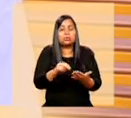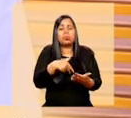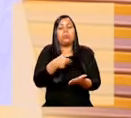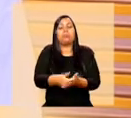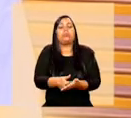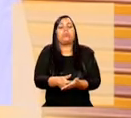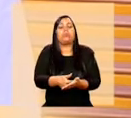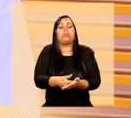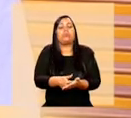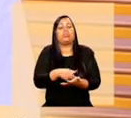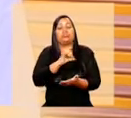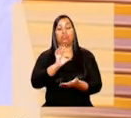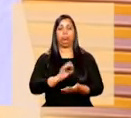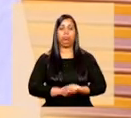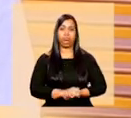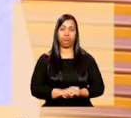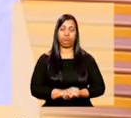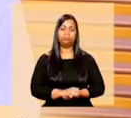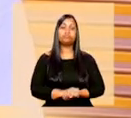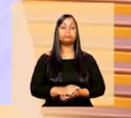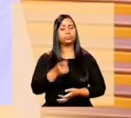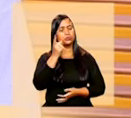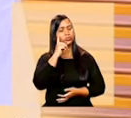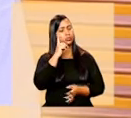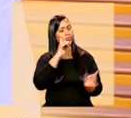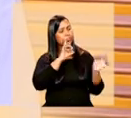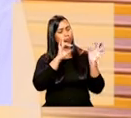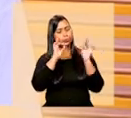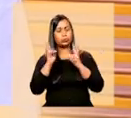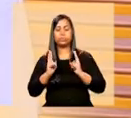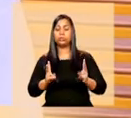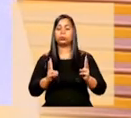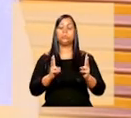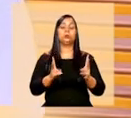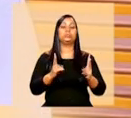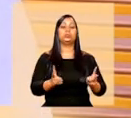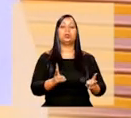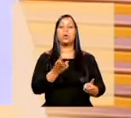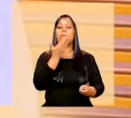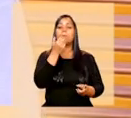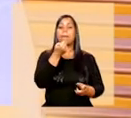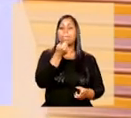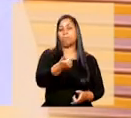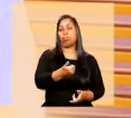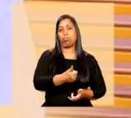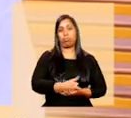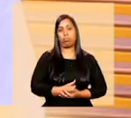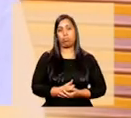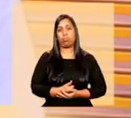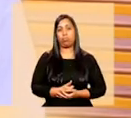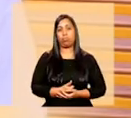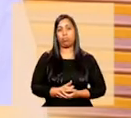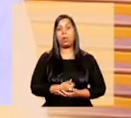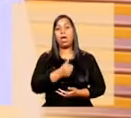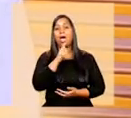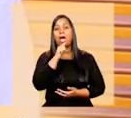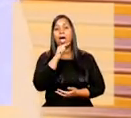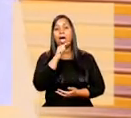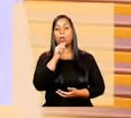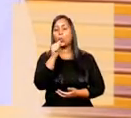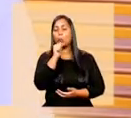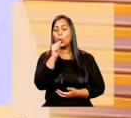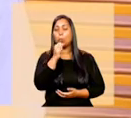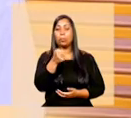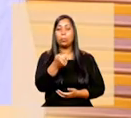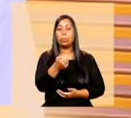só ficava deitado na cama. Todos os dias, mesma coisa, a mesma rotina, comia pouco, Sim. Bebia muito pouca